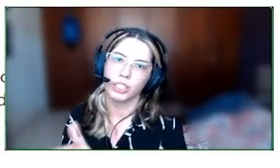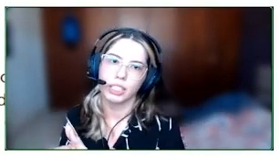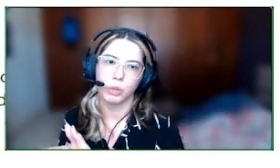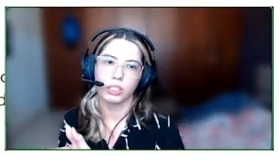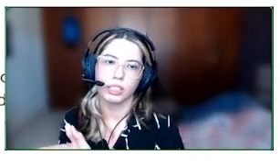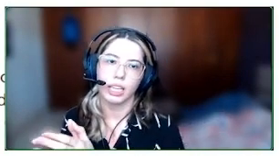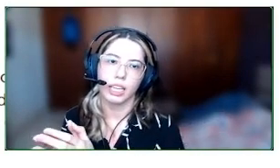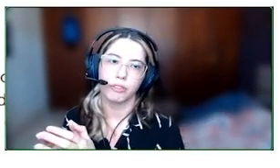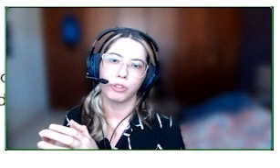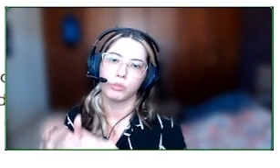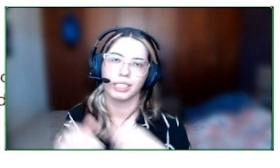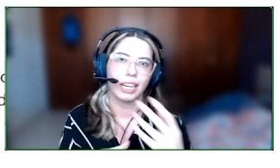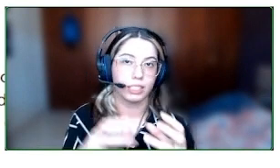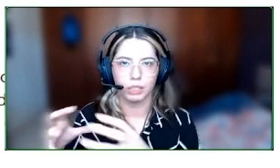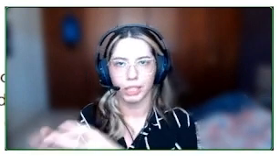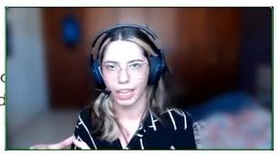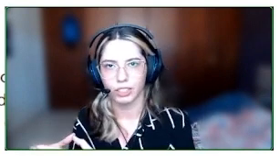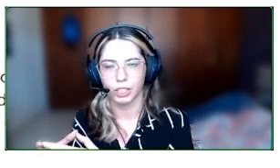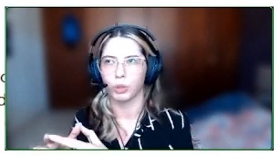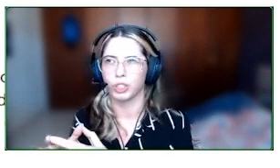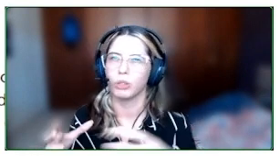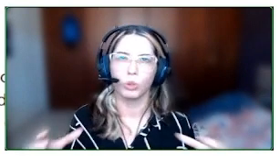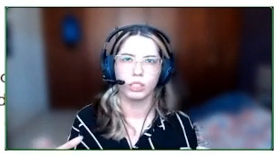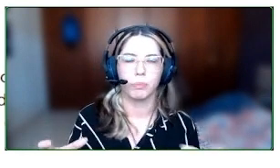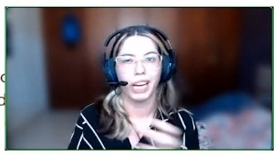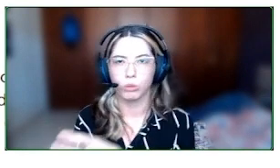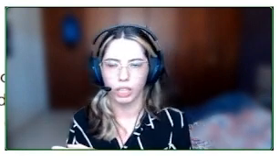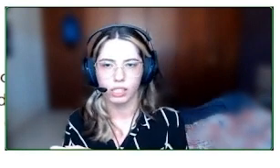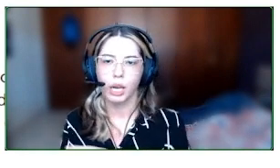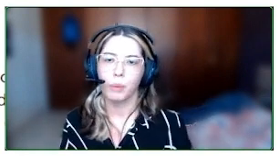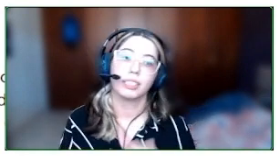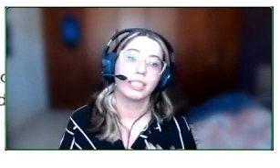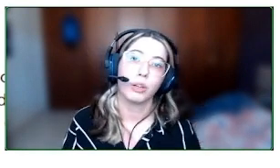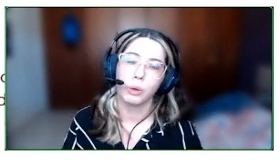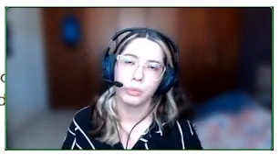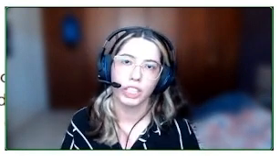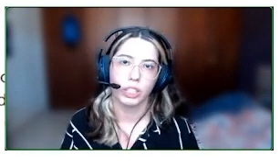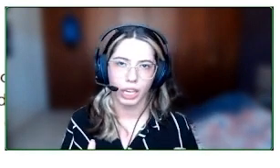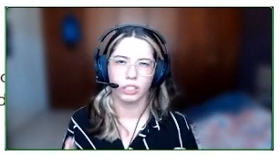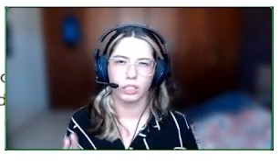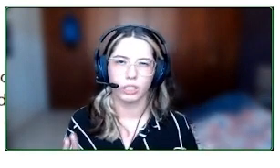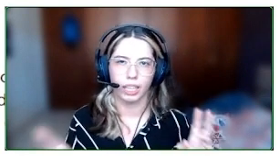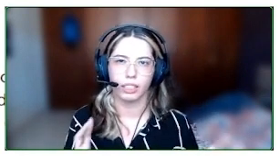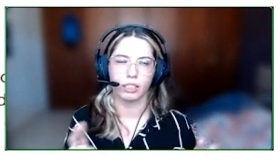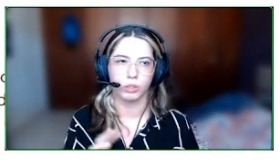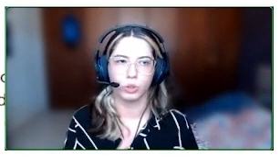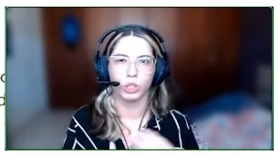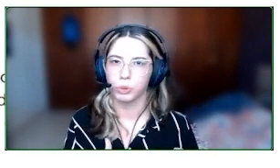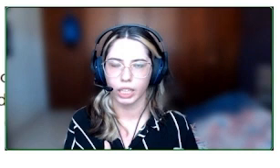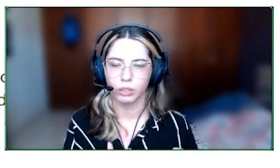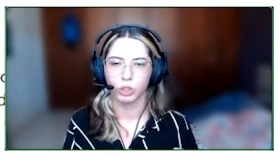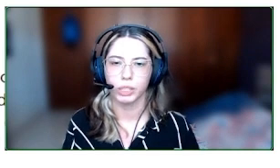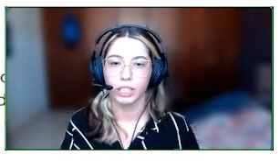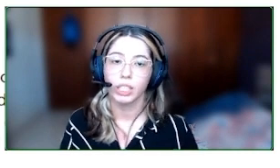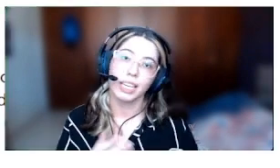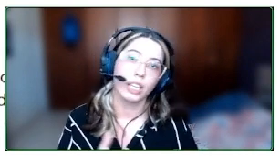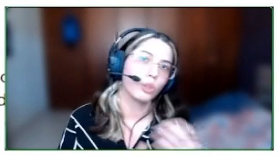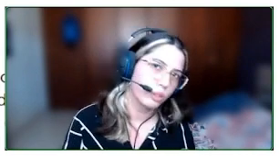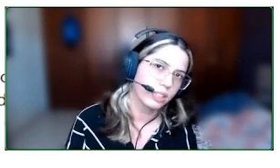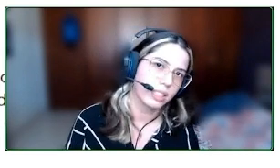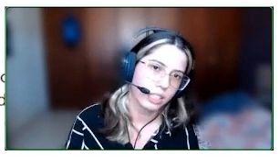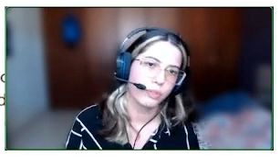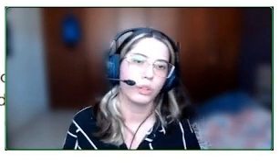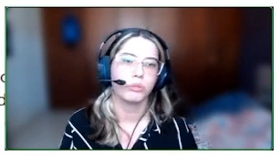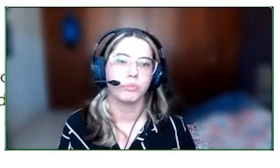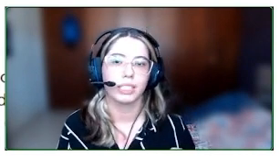pegaram metade dessas amostras e foram testadas essas metades, né, tipo, acho que eram 12 e pegaram 6 para testar com uma umidade ambiente, então seria os 12% de umidade, e as